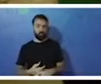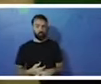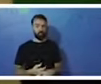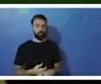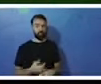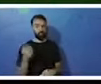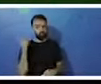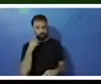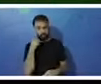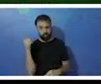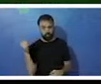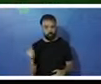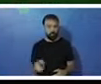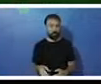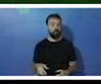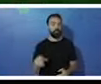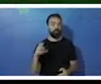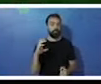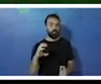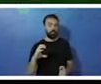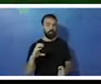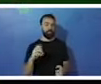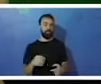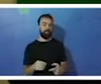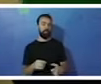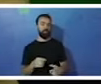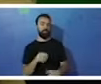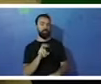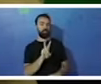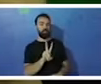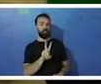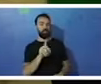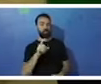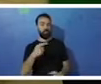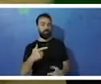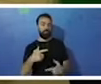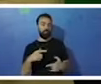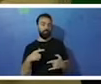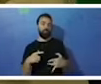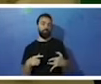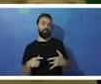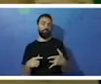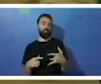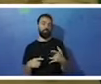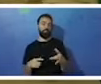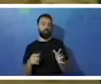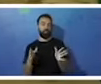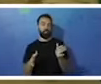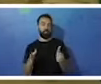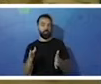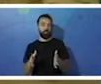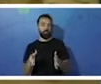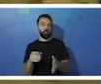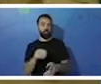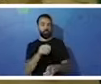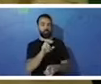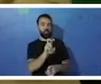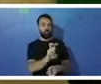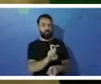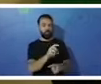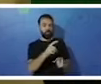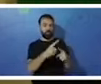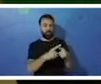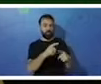certo? C, 27 está entre 5 vezes 5, que é igual a